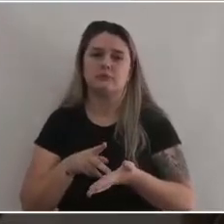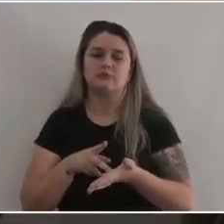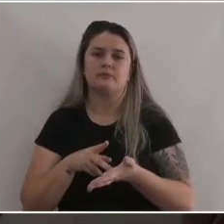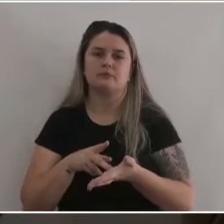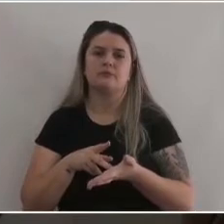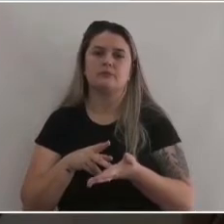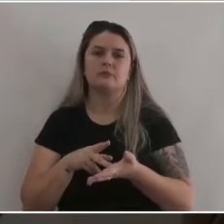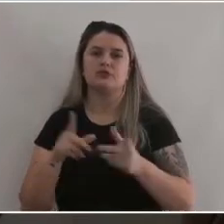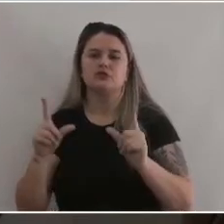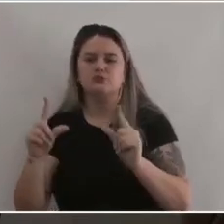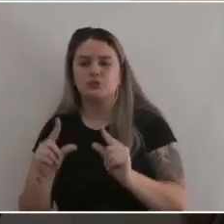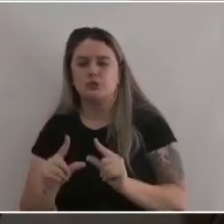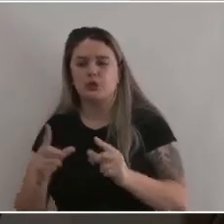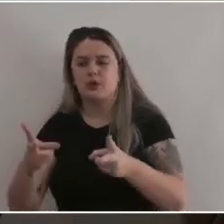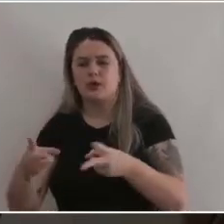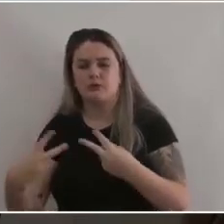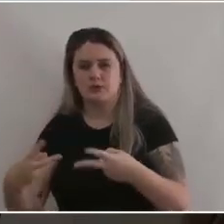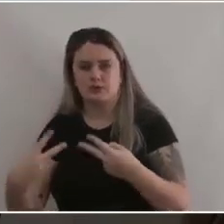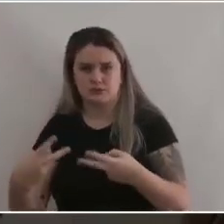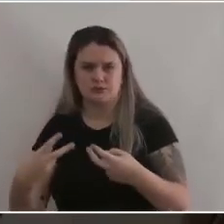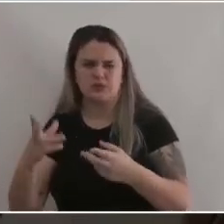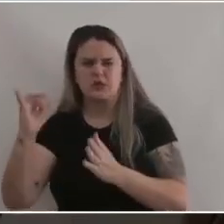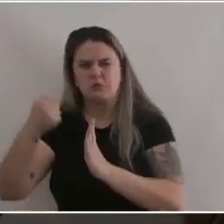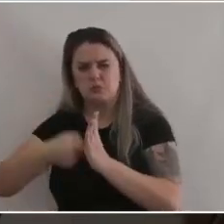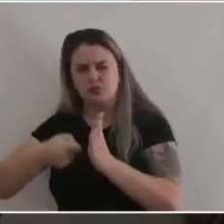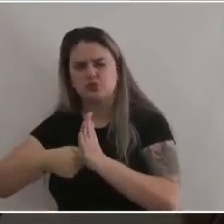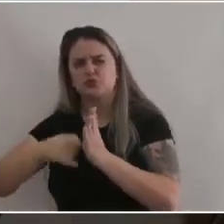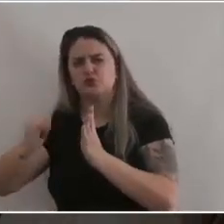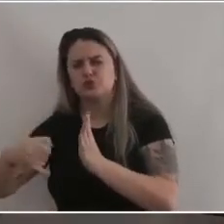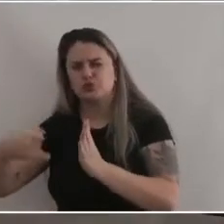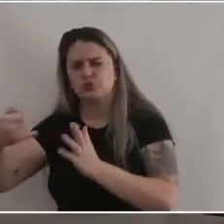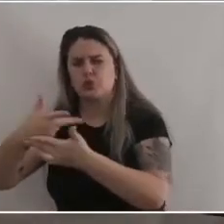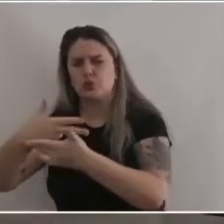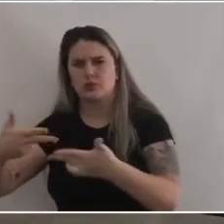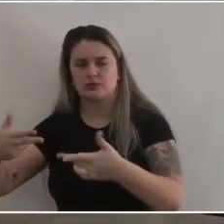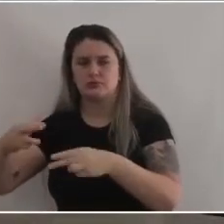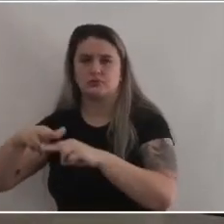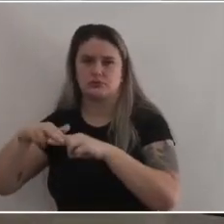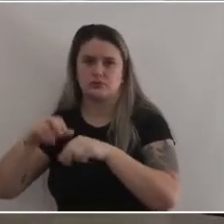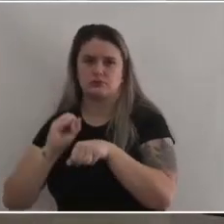houve uma queda na arrecadação, né, referente ao Covid.